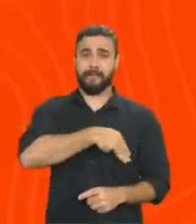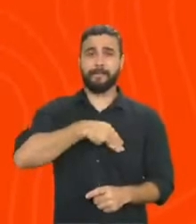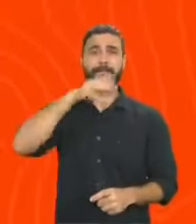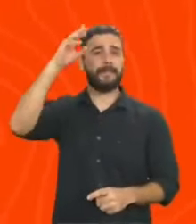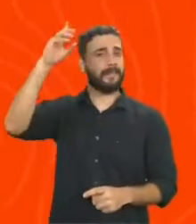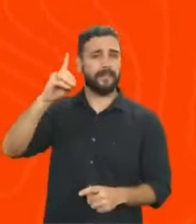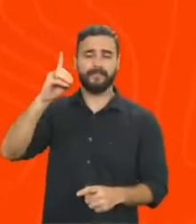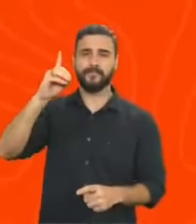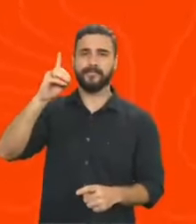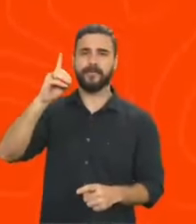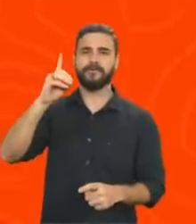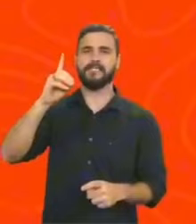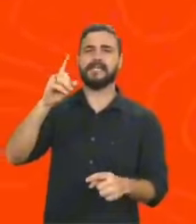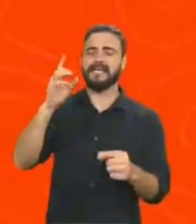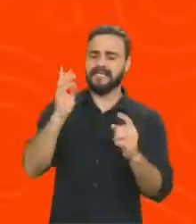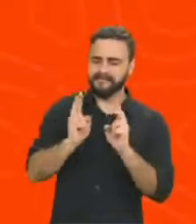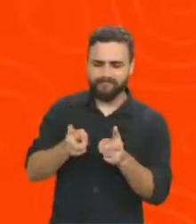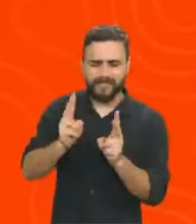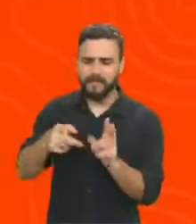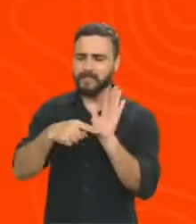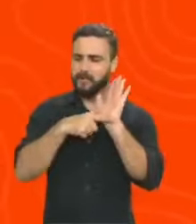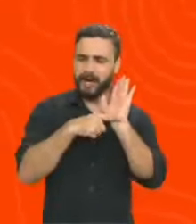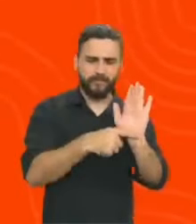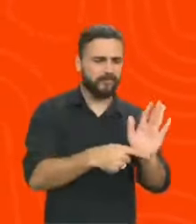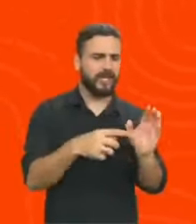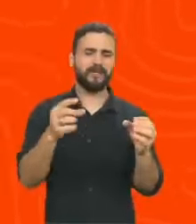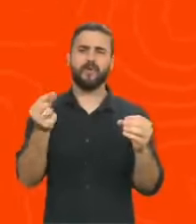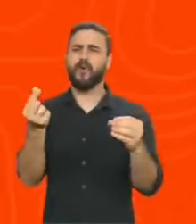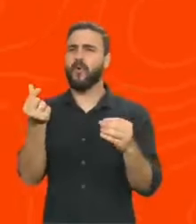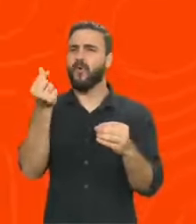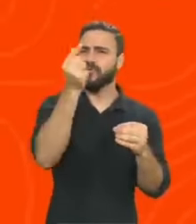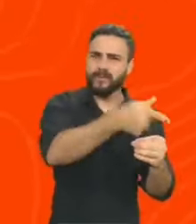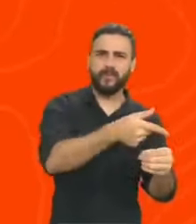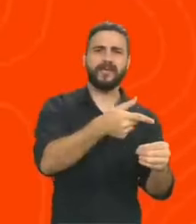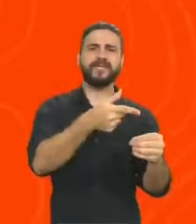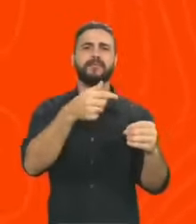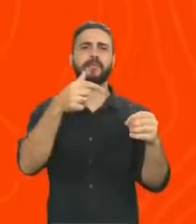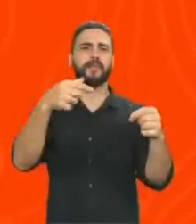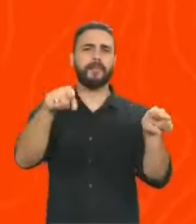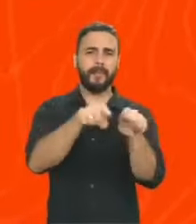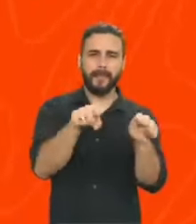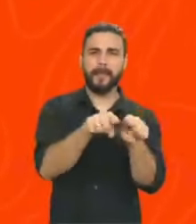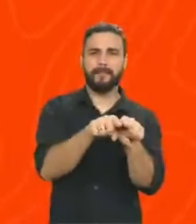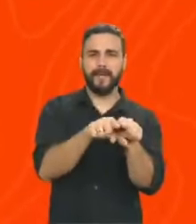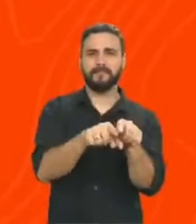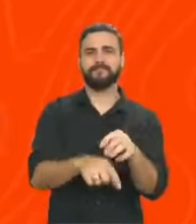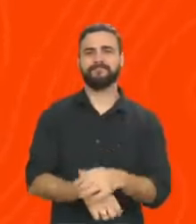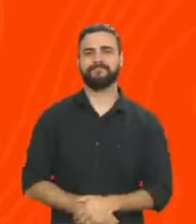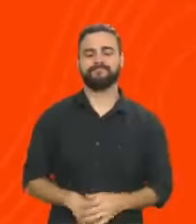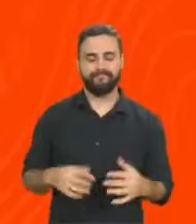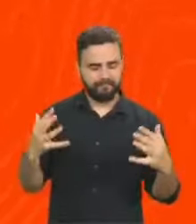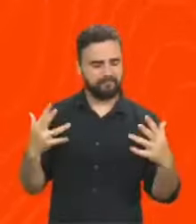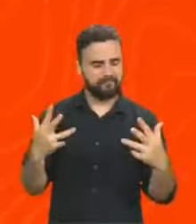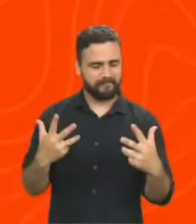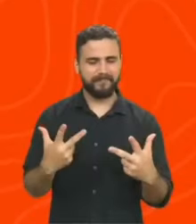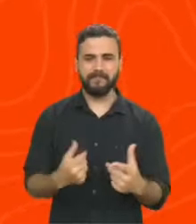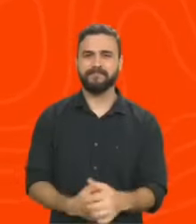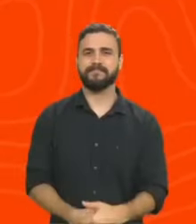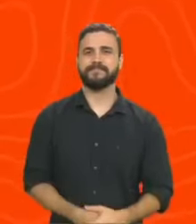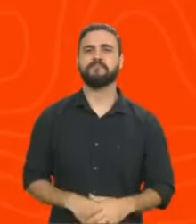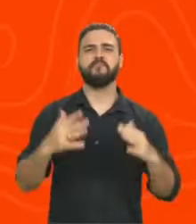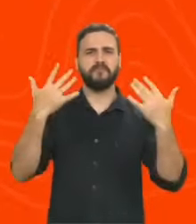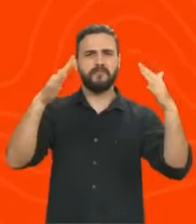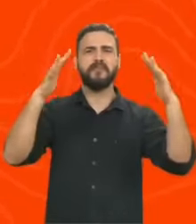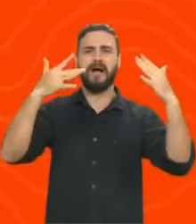forma foram despertados para essa causa que é do Senhor. Uau, fantástico. Gente, vamos